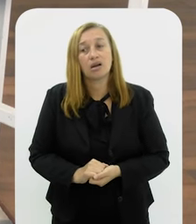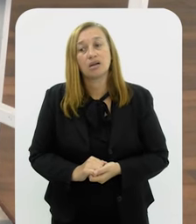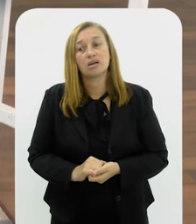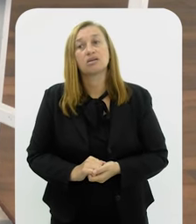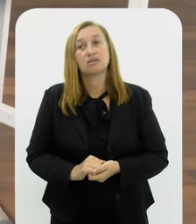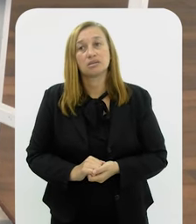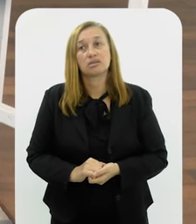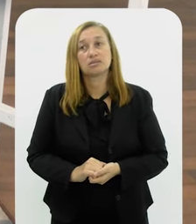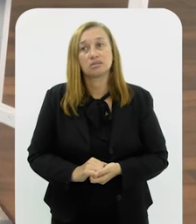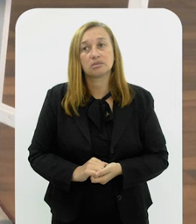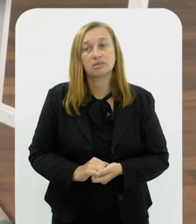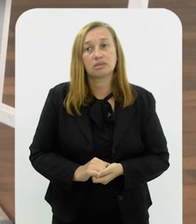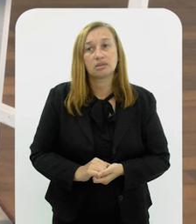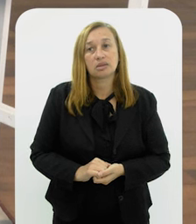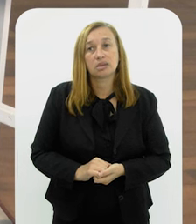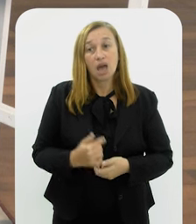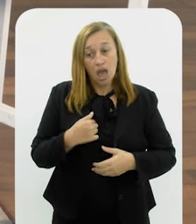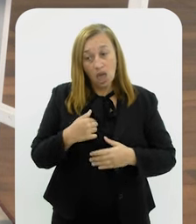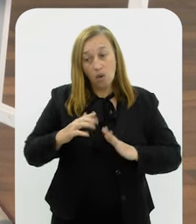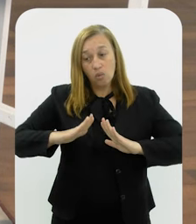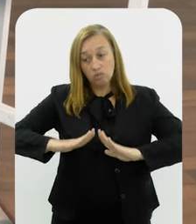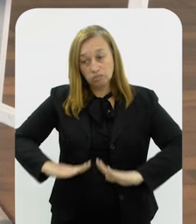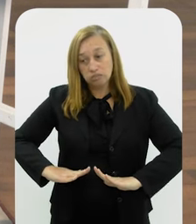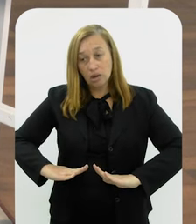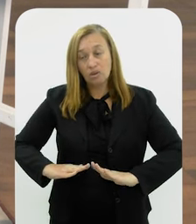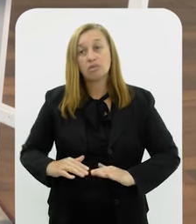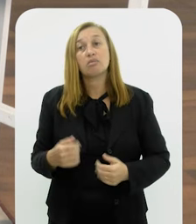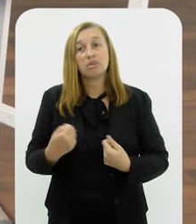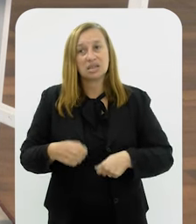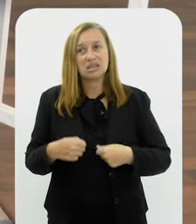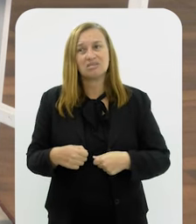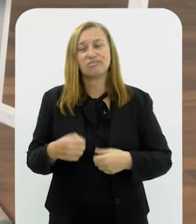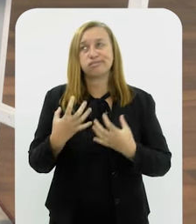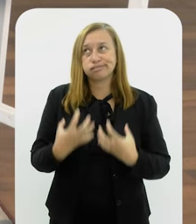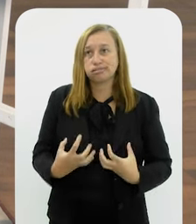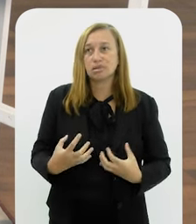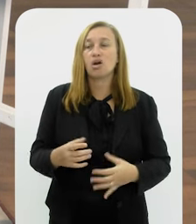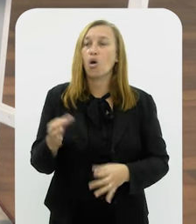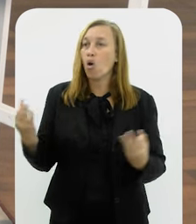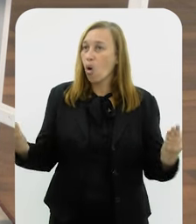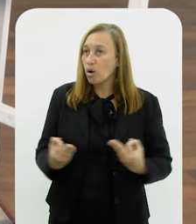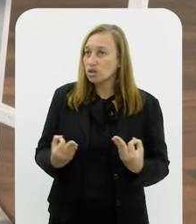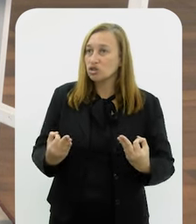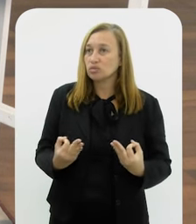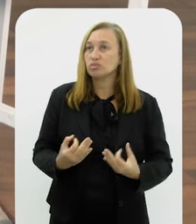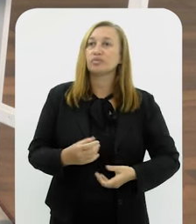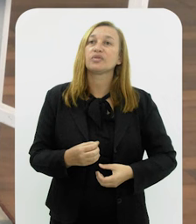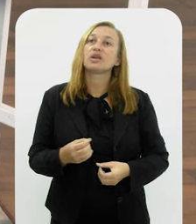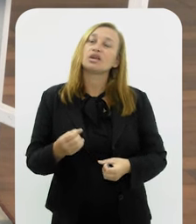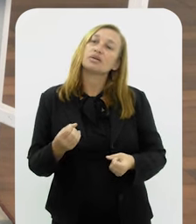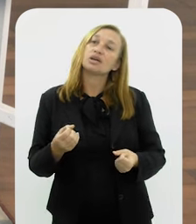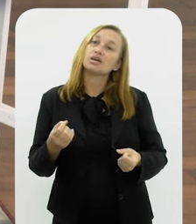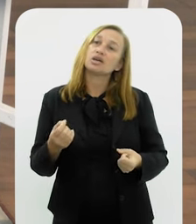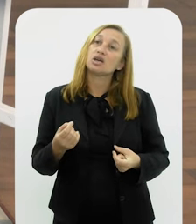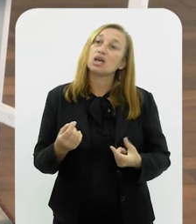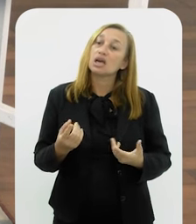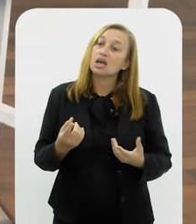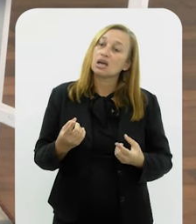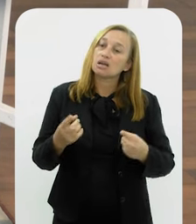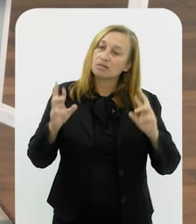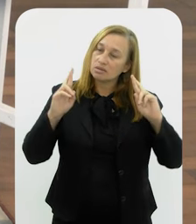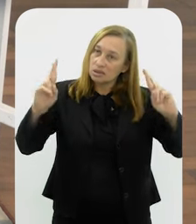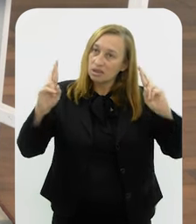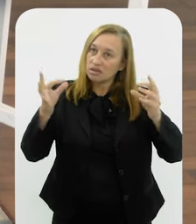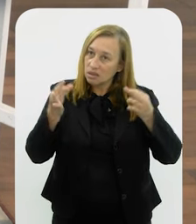ficar. Acho que, é uma das grandes novidades nos últimos anos com relação. Eu achei ótimo. Vamos apostar que deu tudo certo. É.